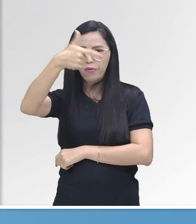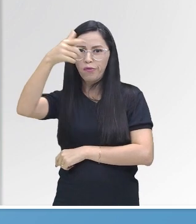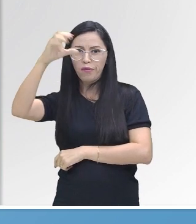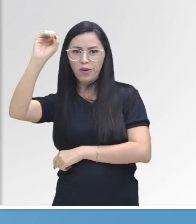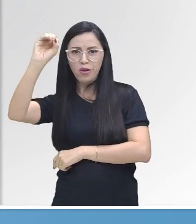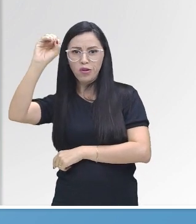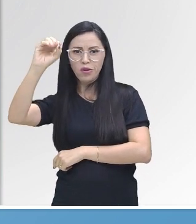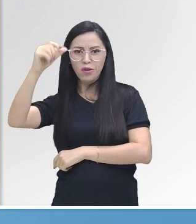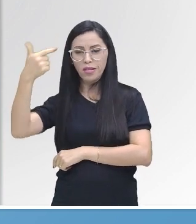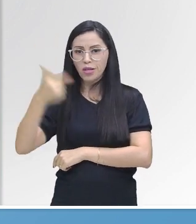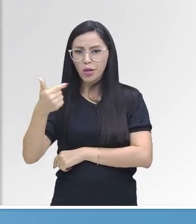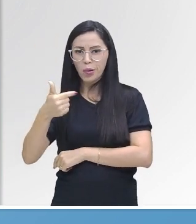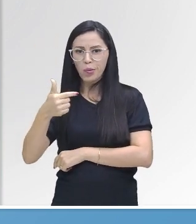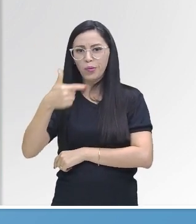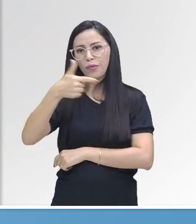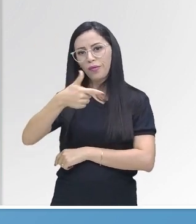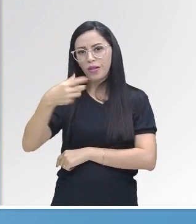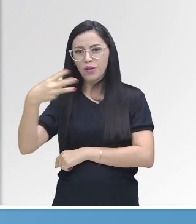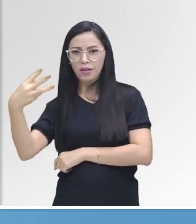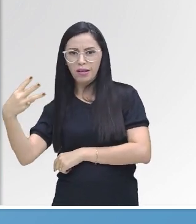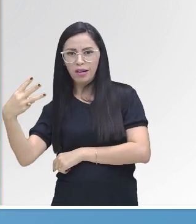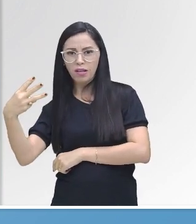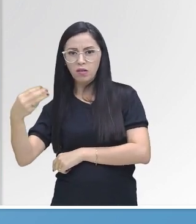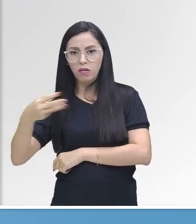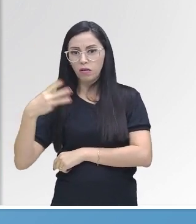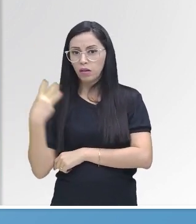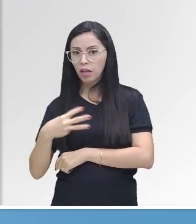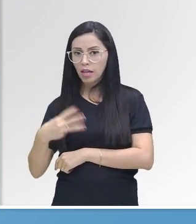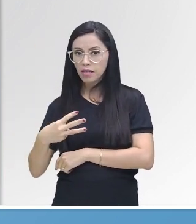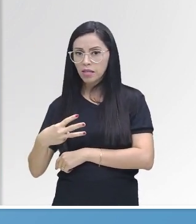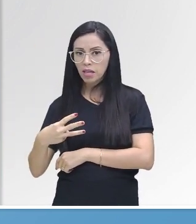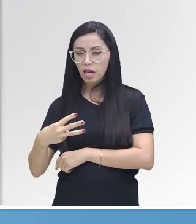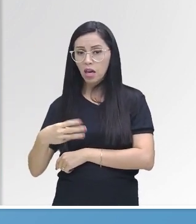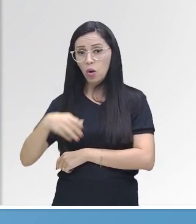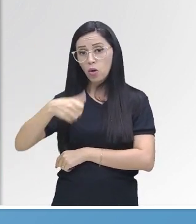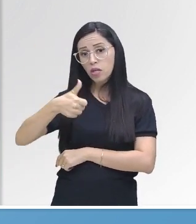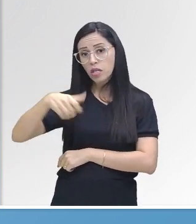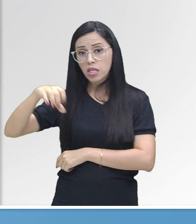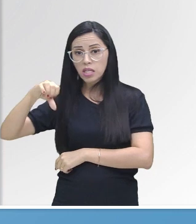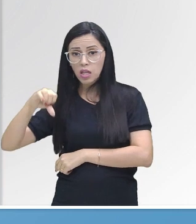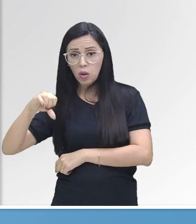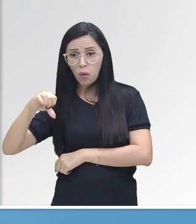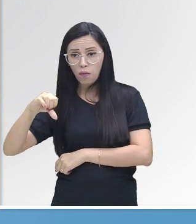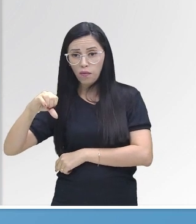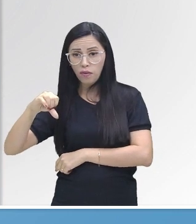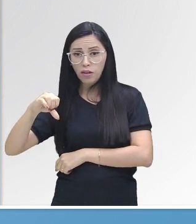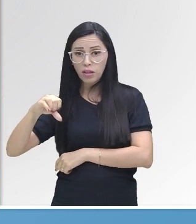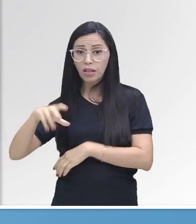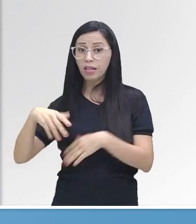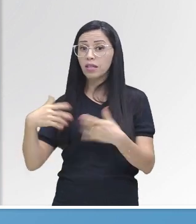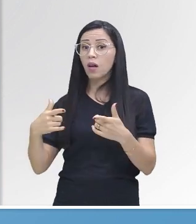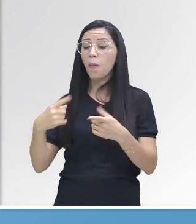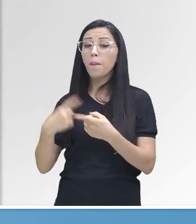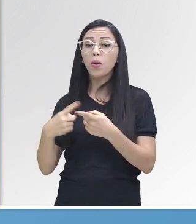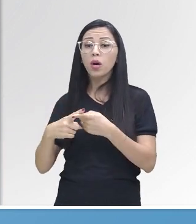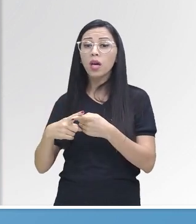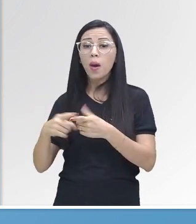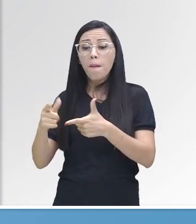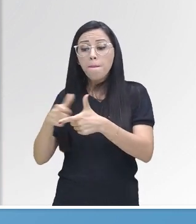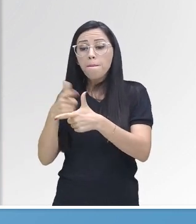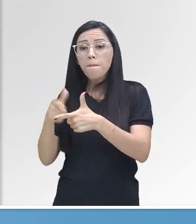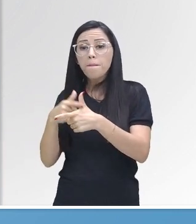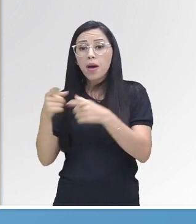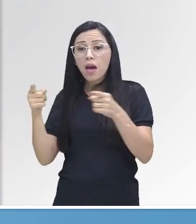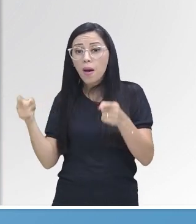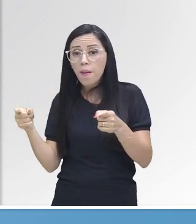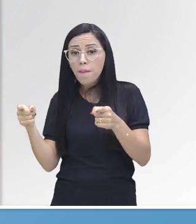Já aqui nós temos 23. O pé era menor. Aqui nós temos 19. O pé ainda é menor